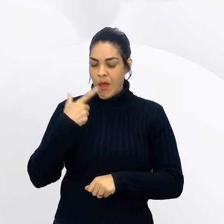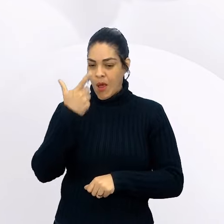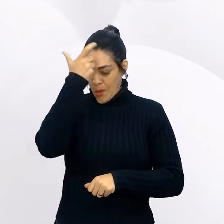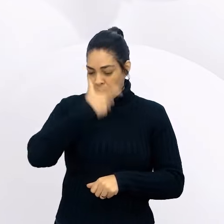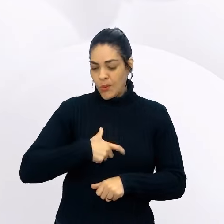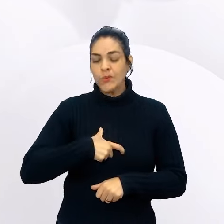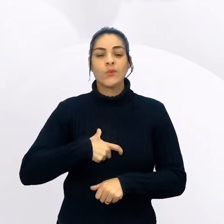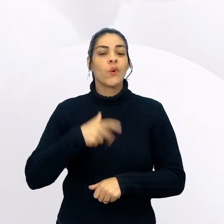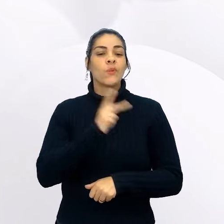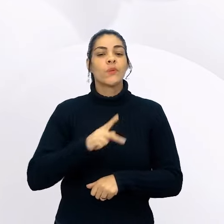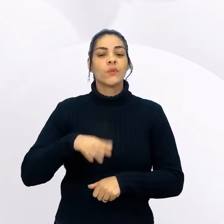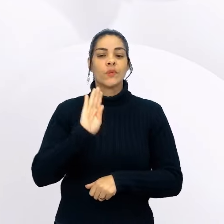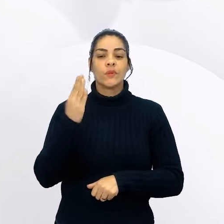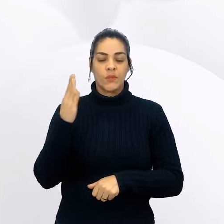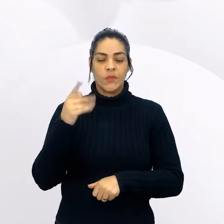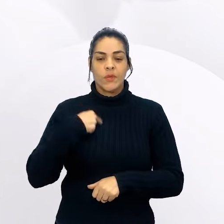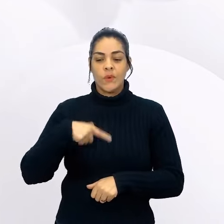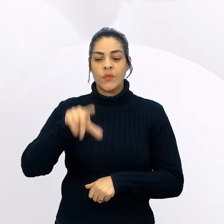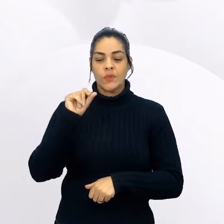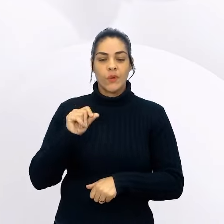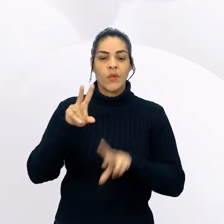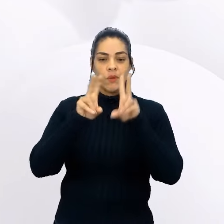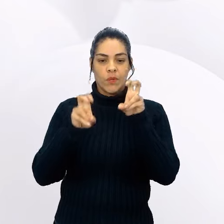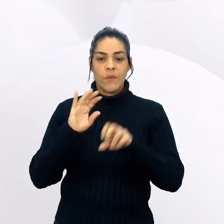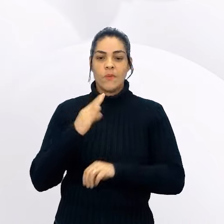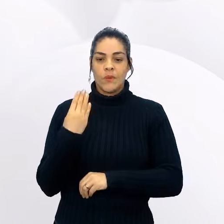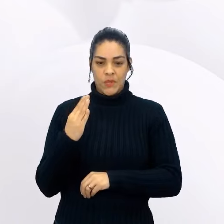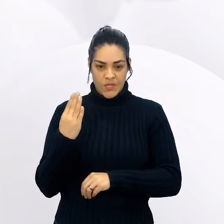tema biologia. É,